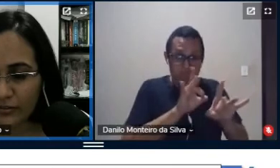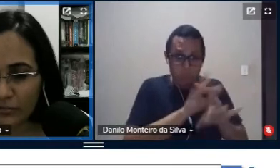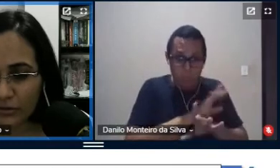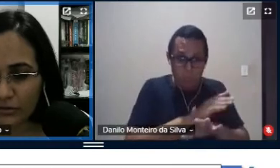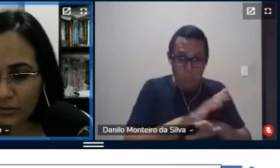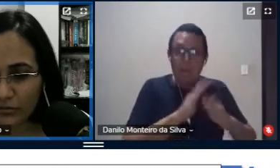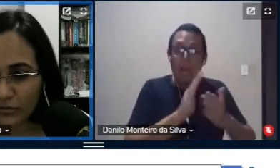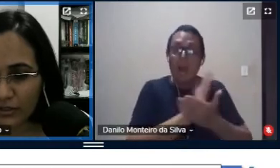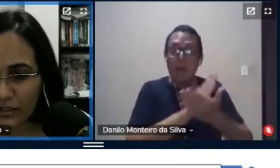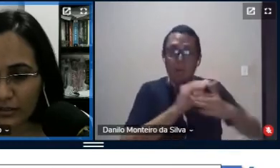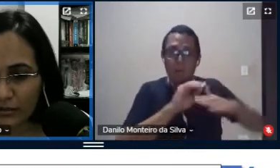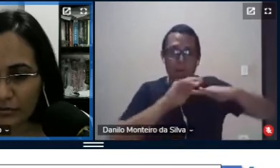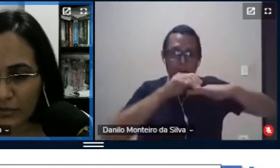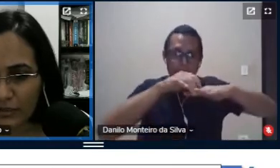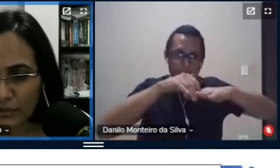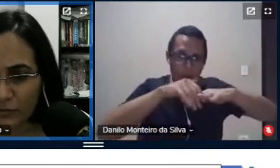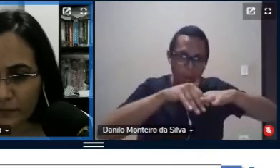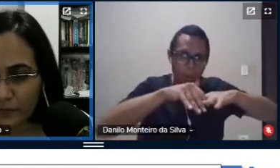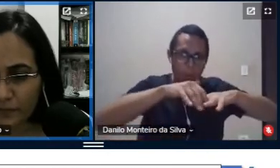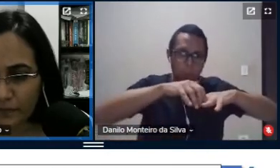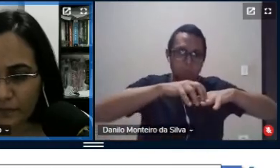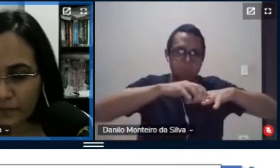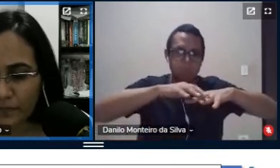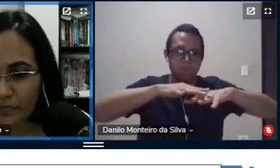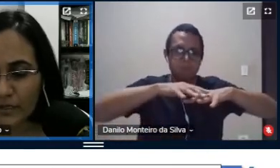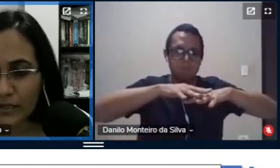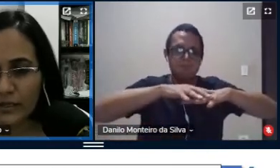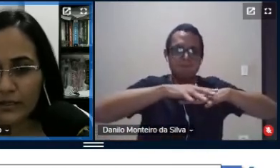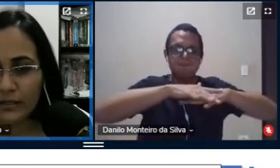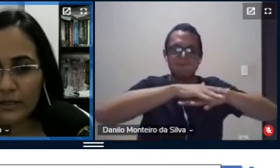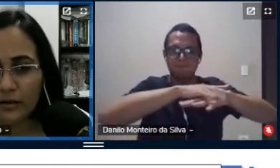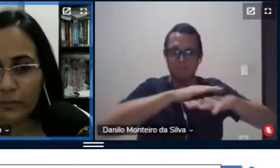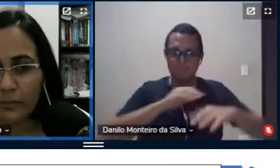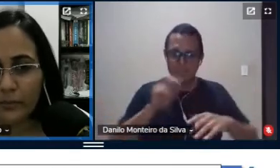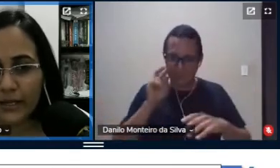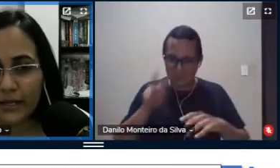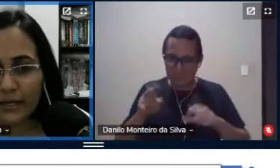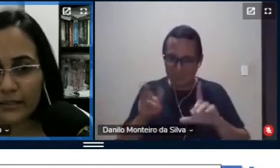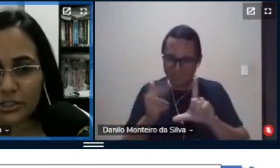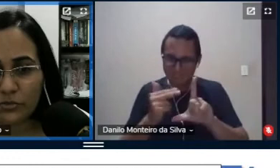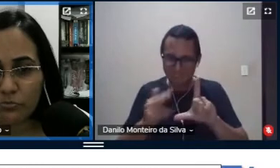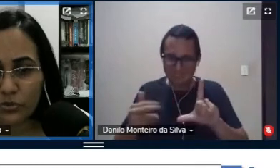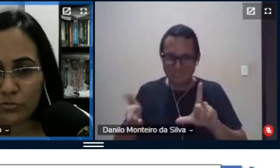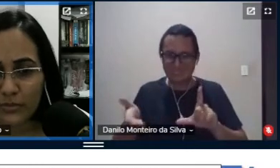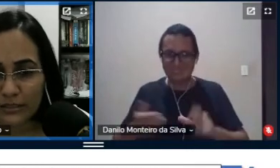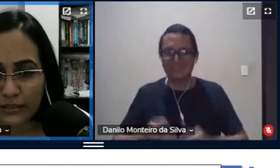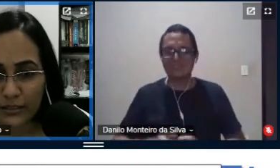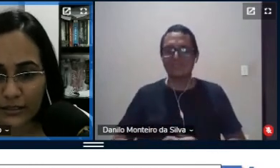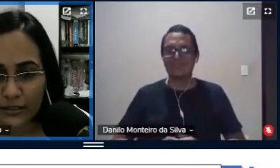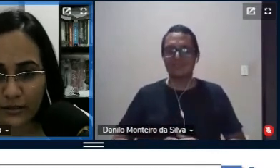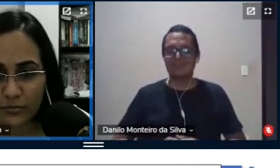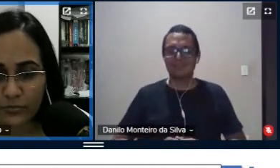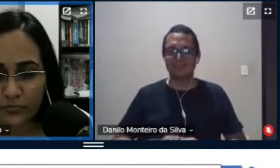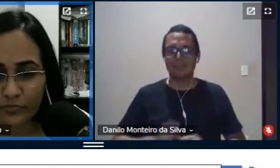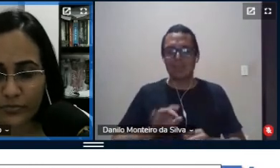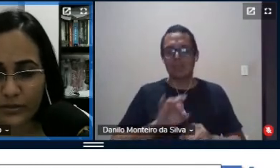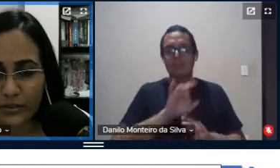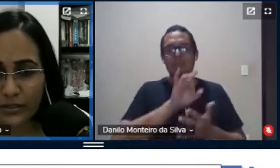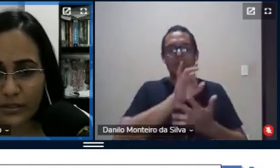aqui em cima, ó, tá vendo? Que aqui tá vermelhinho. Então, ó, para cada tipo de